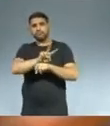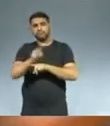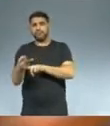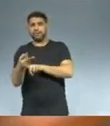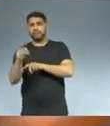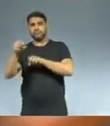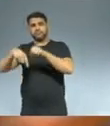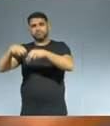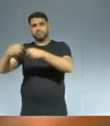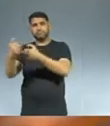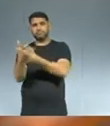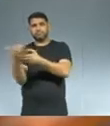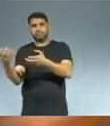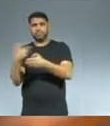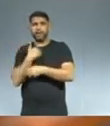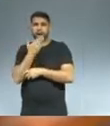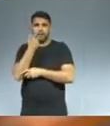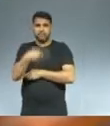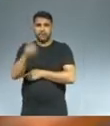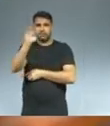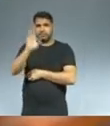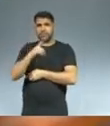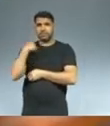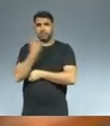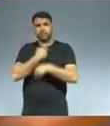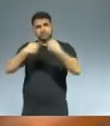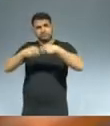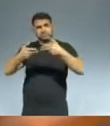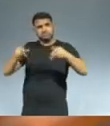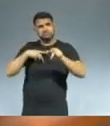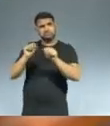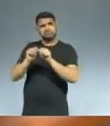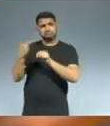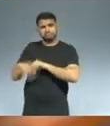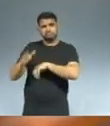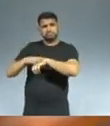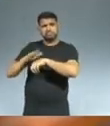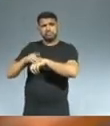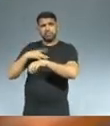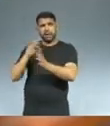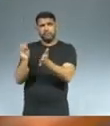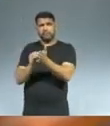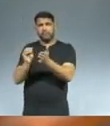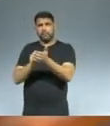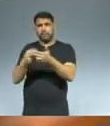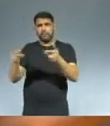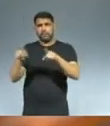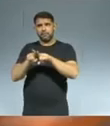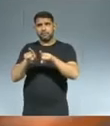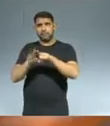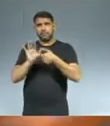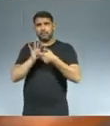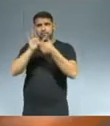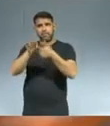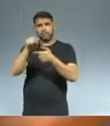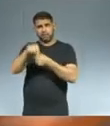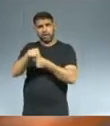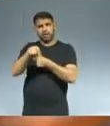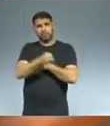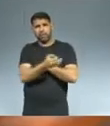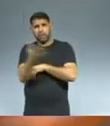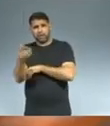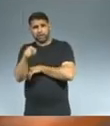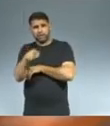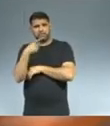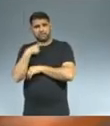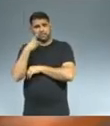versus produção é de alimentos ótimo de nós precisamos fazer isso porque a fao Inclusive tem mostrado